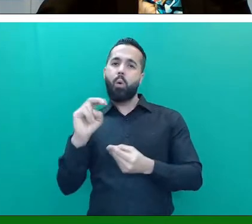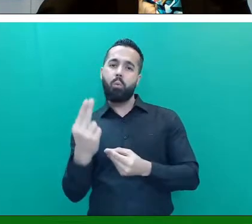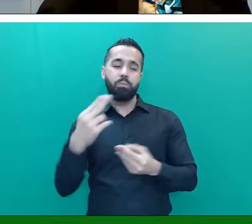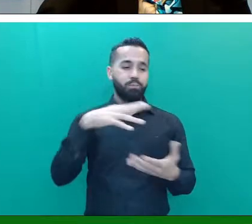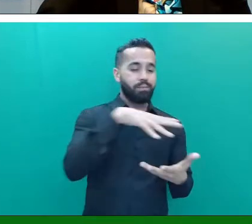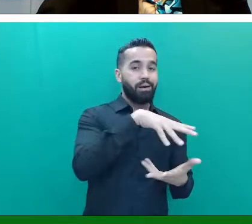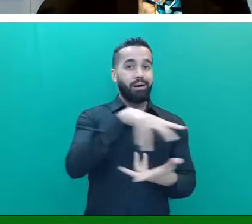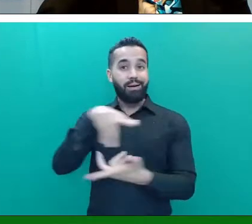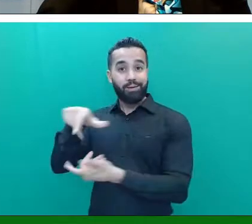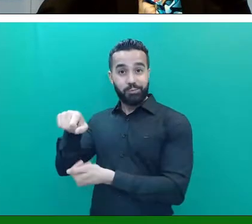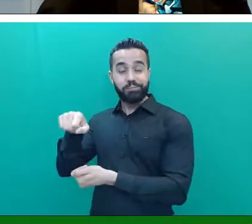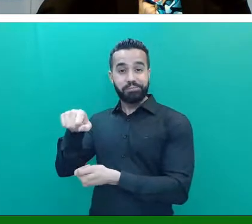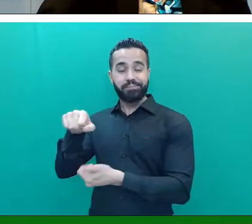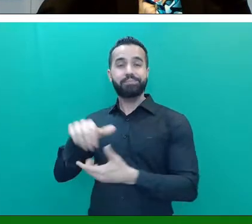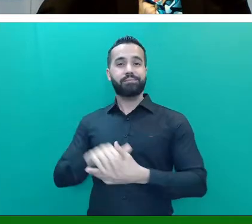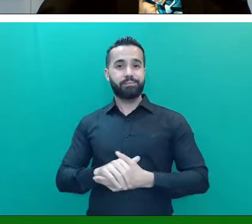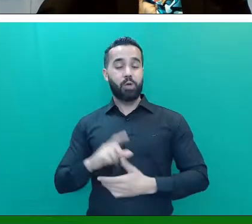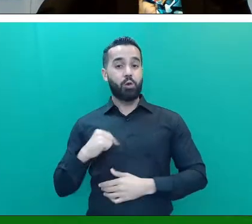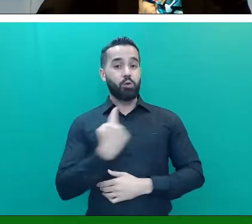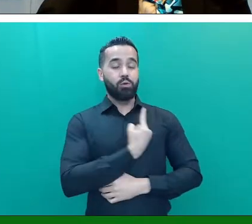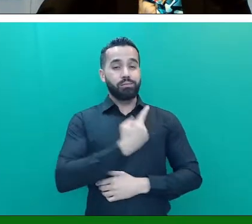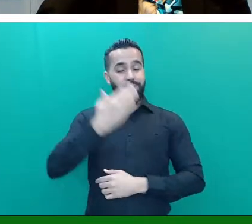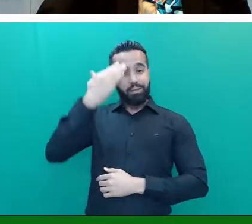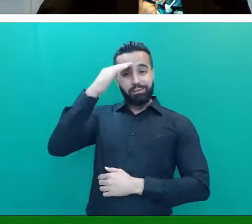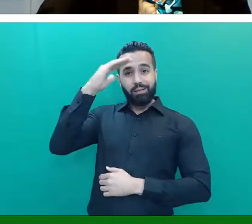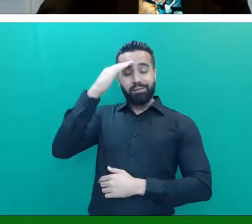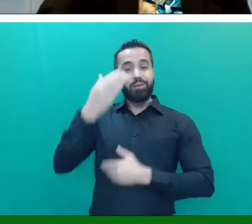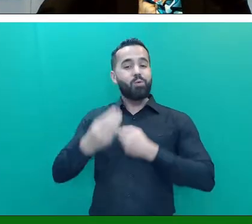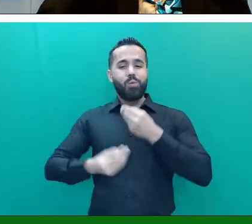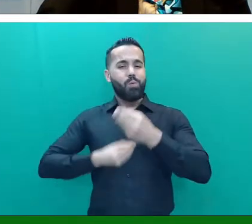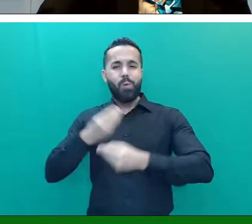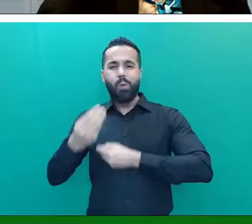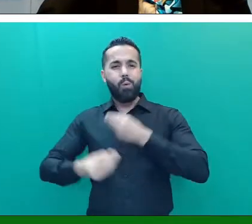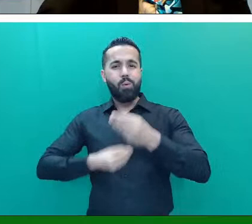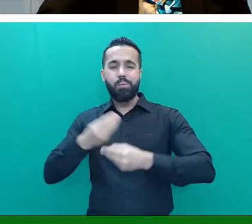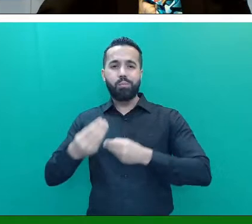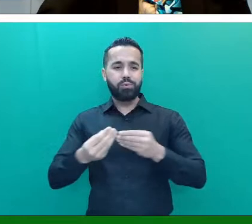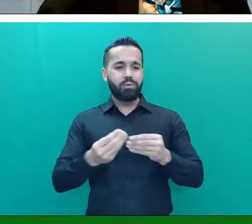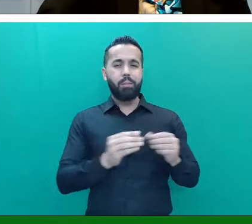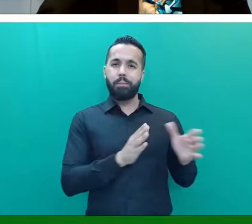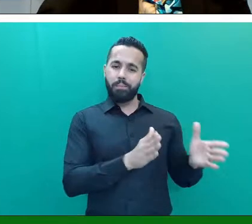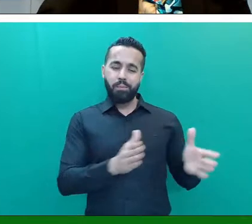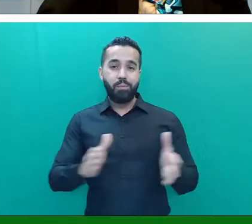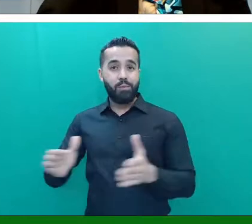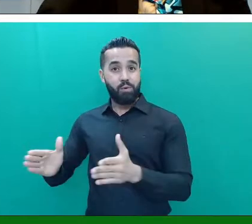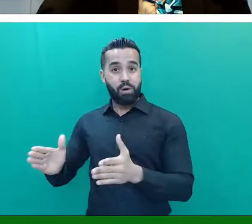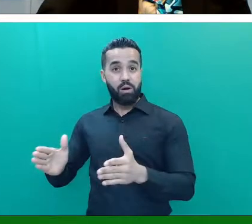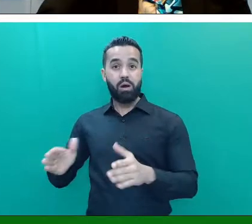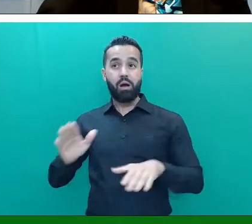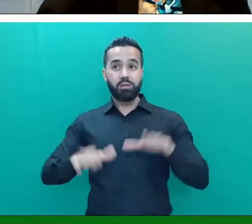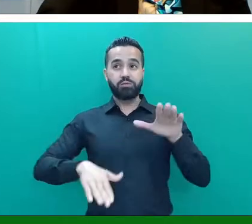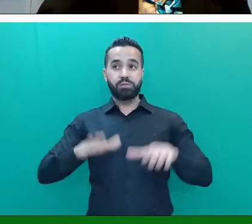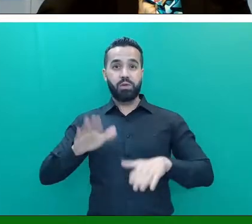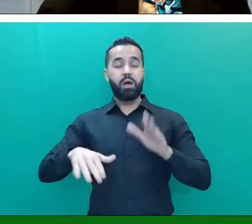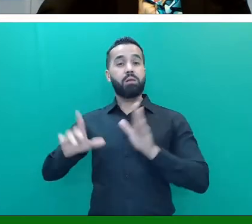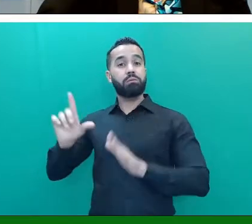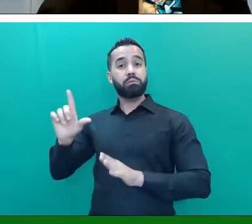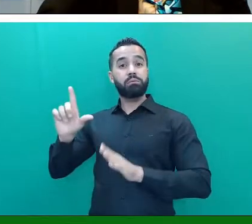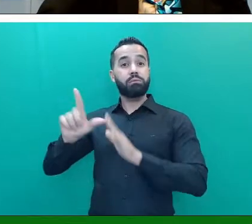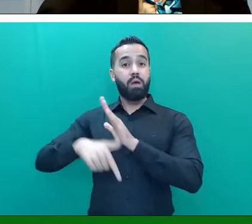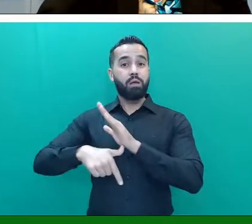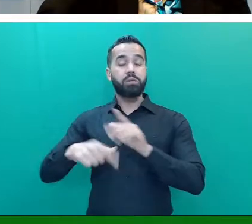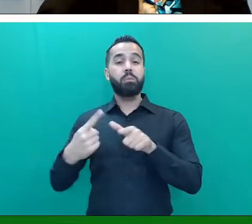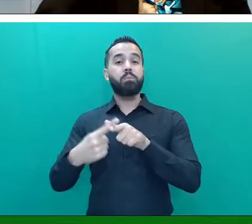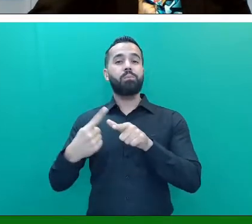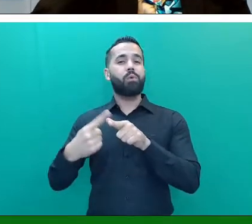entendermos essa nossa decalagem, não é? Por um lado, começamos muito tarde, por outro, a lei não pega como